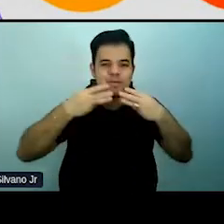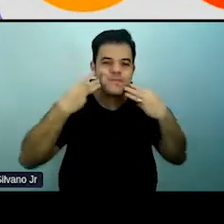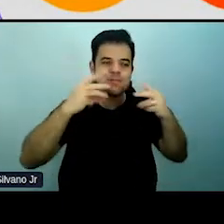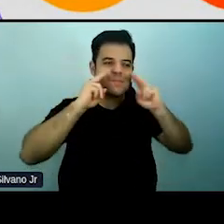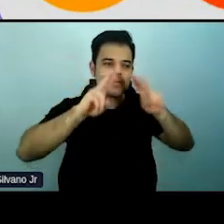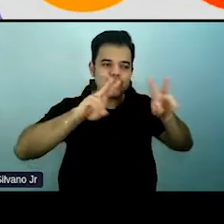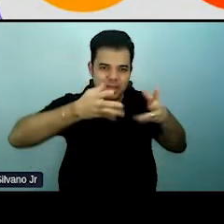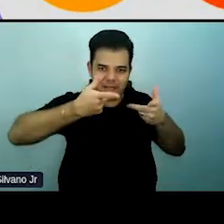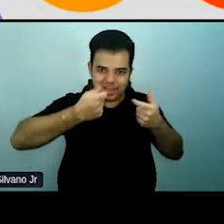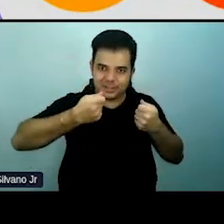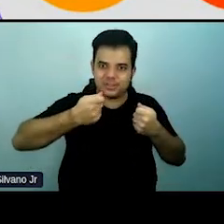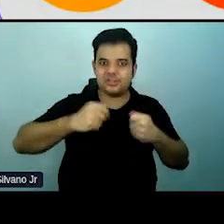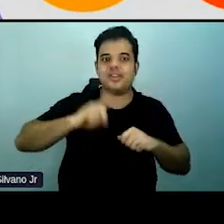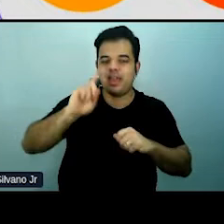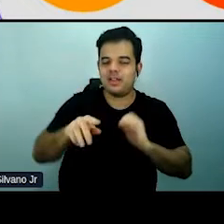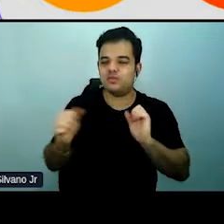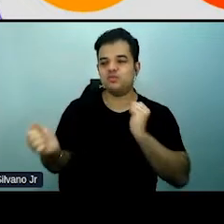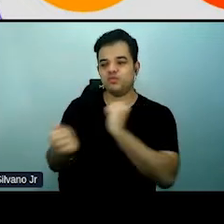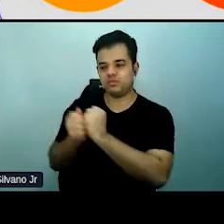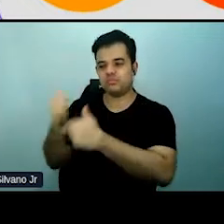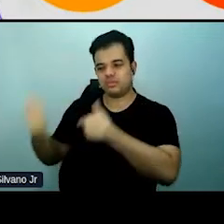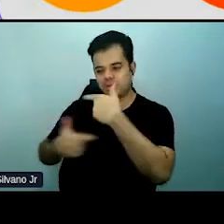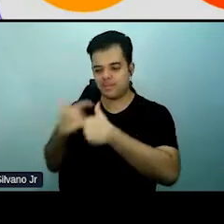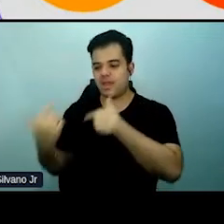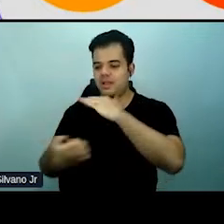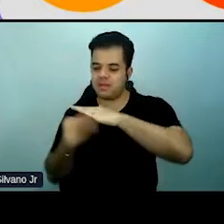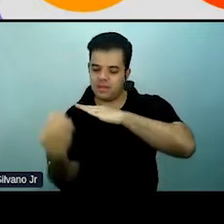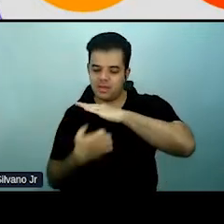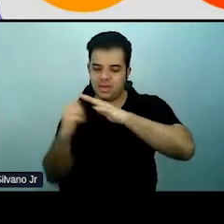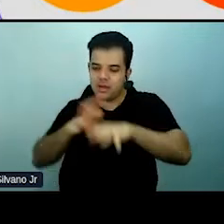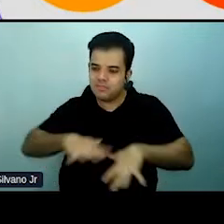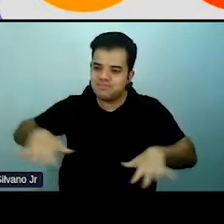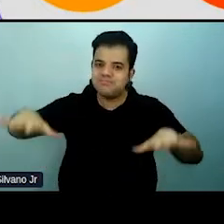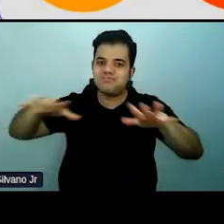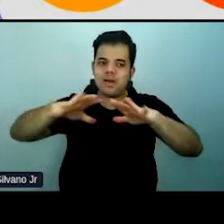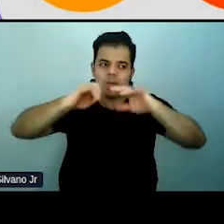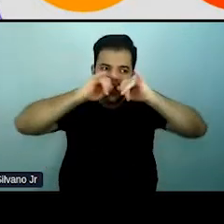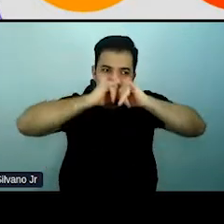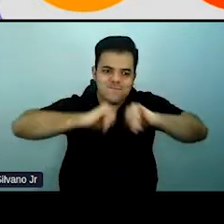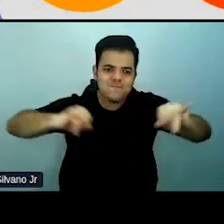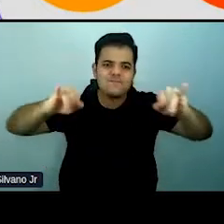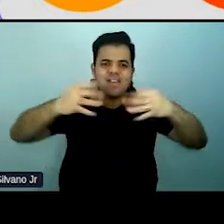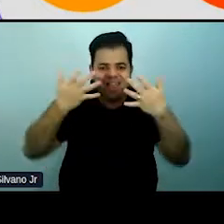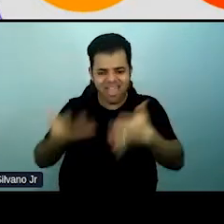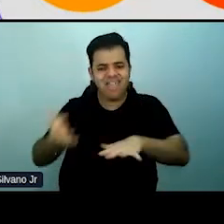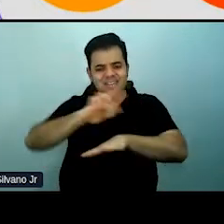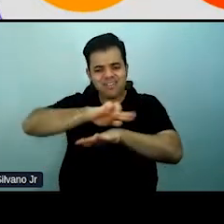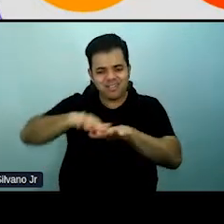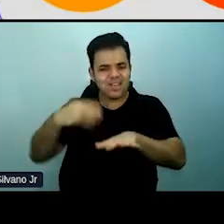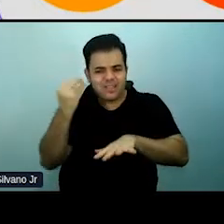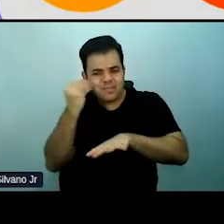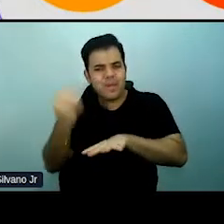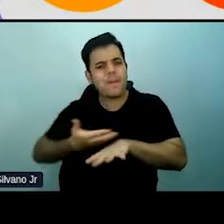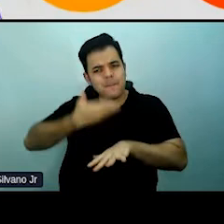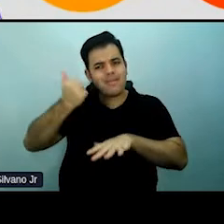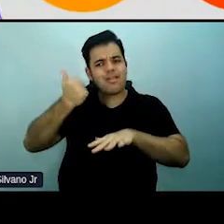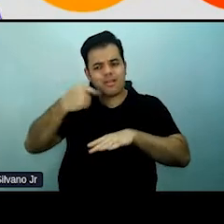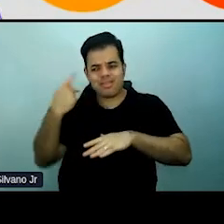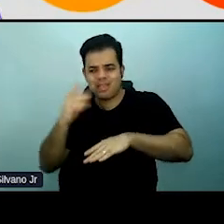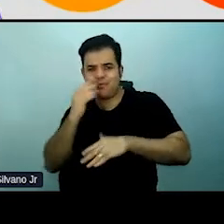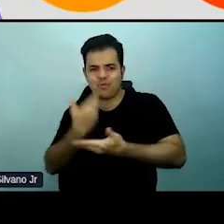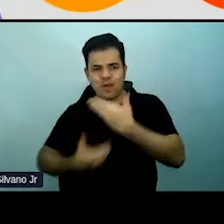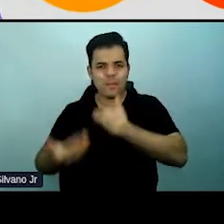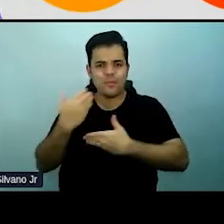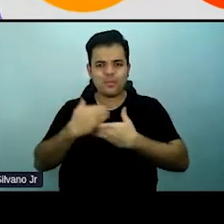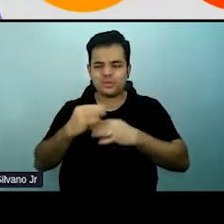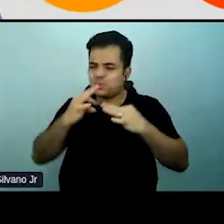gente trabalha em conjunto com a empresa como um todo para promover isso, para oferecer a melhor experiência de ponta a ponta para as